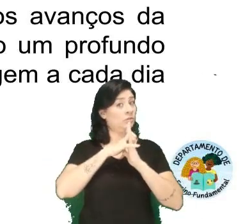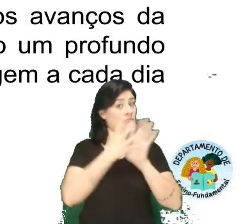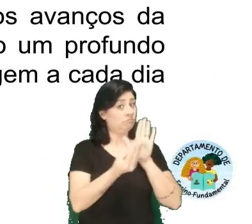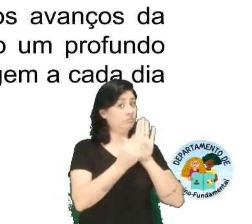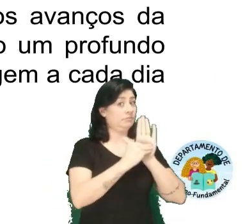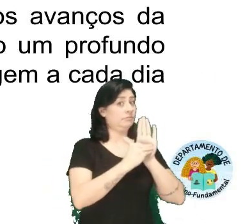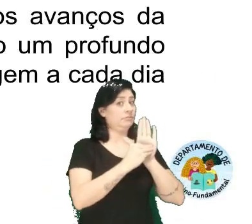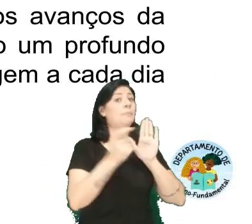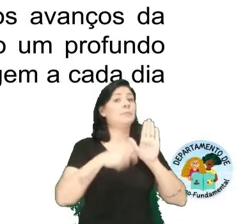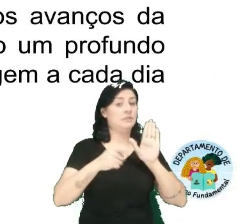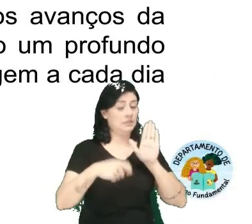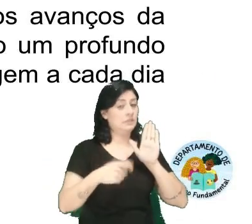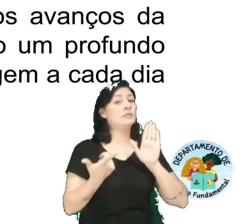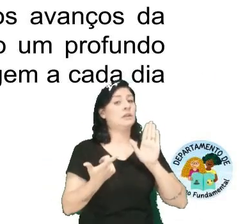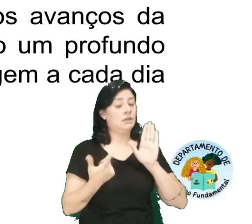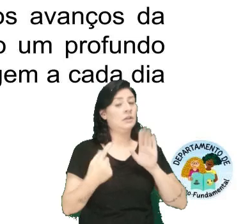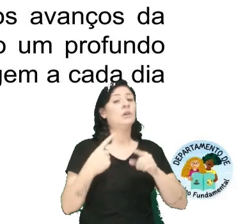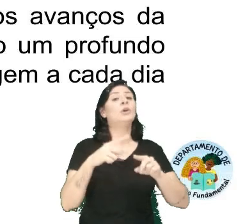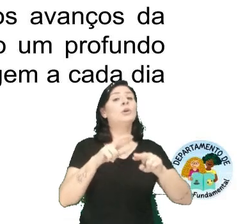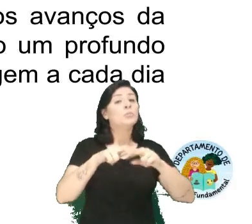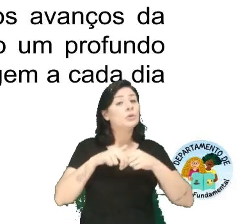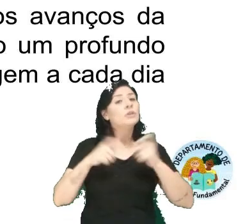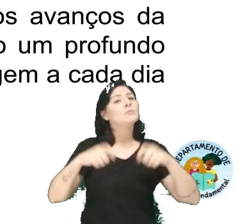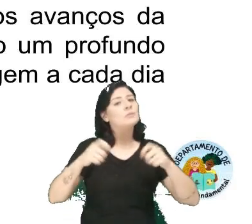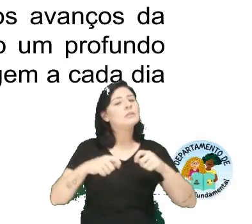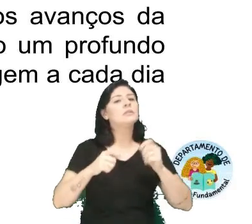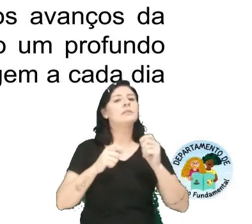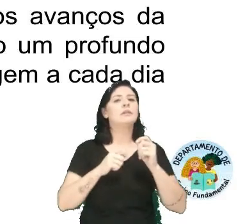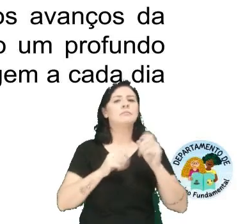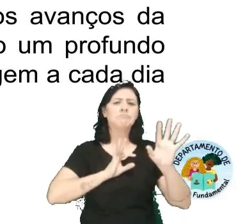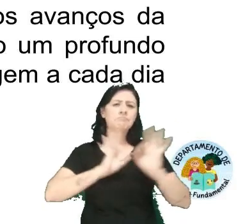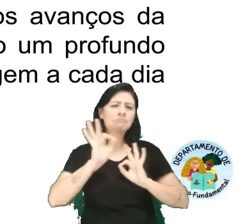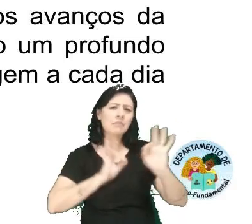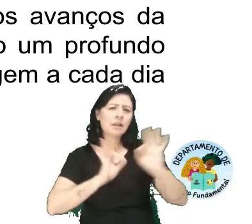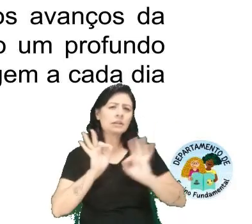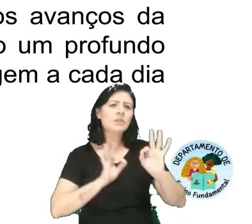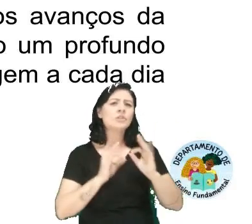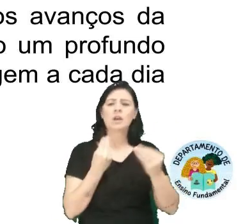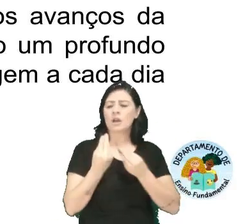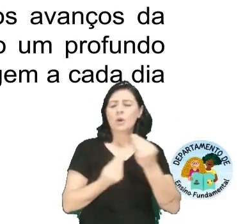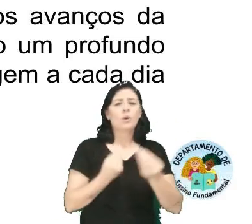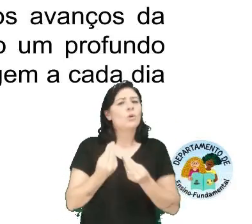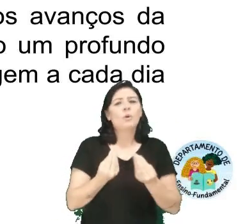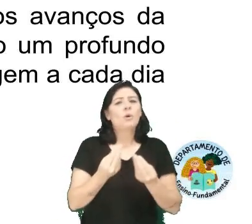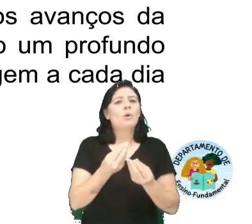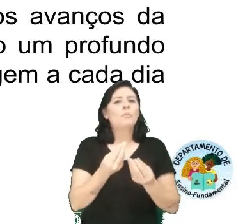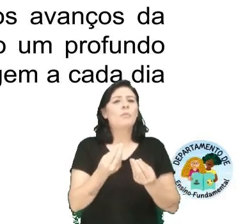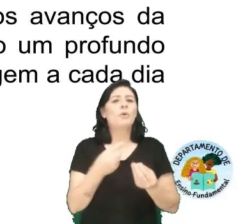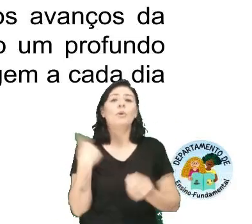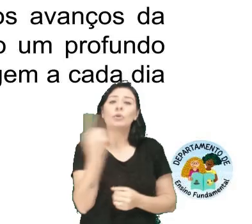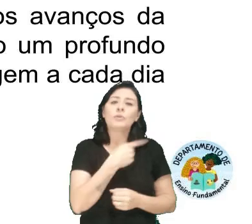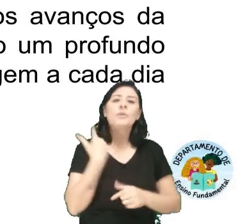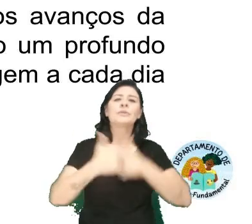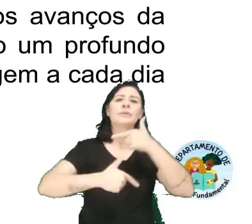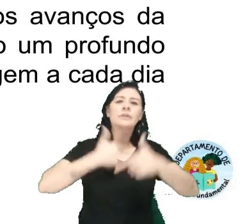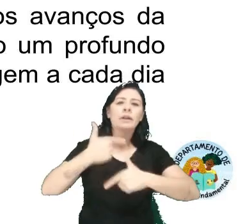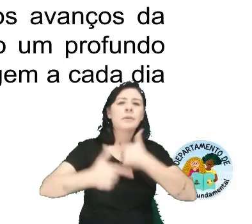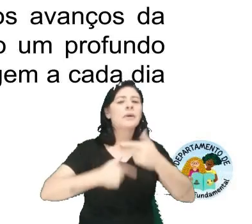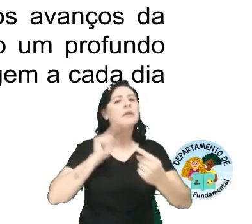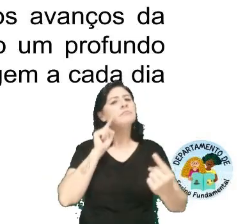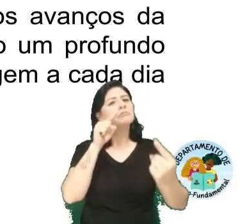eu acabei de dizer, para isso a gente precisa se planejar. Planejar como será a nossa ação, para que ela seja com intenção,